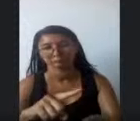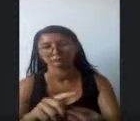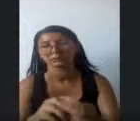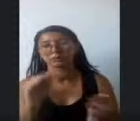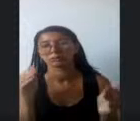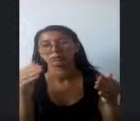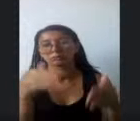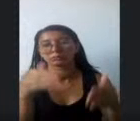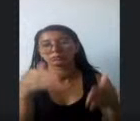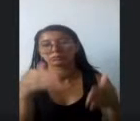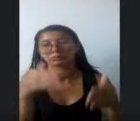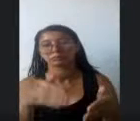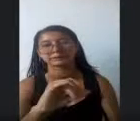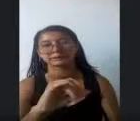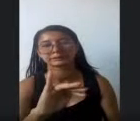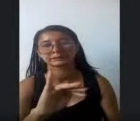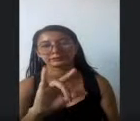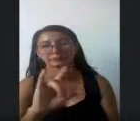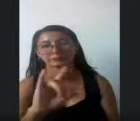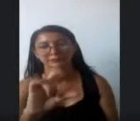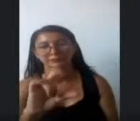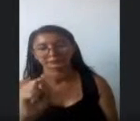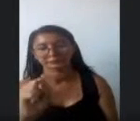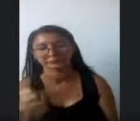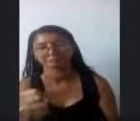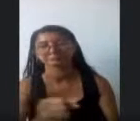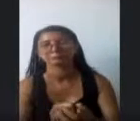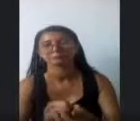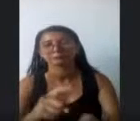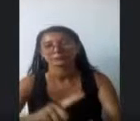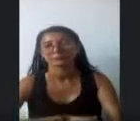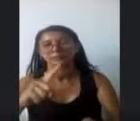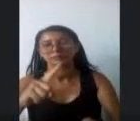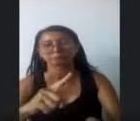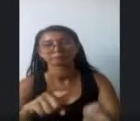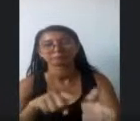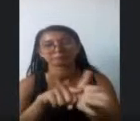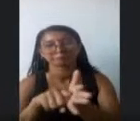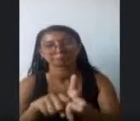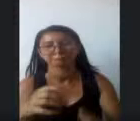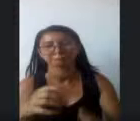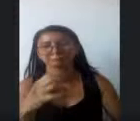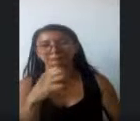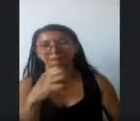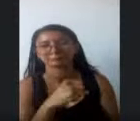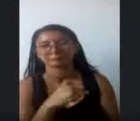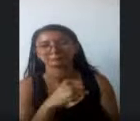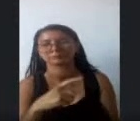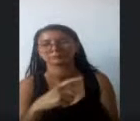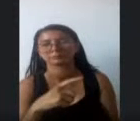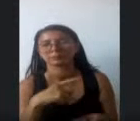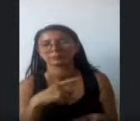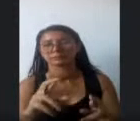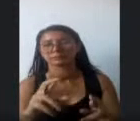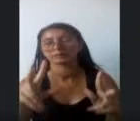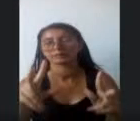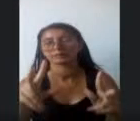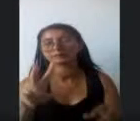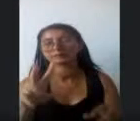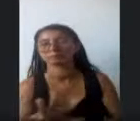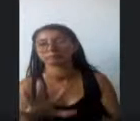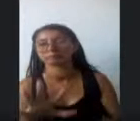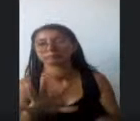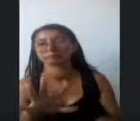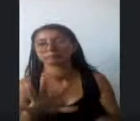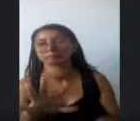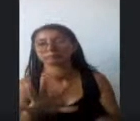na positividade para o teste rápido da sífilis. E aí, quando eu falei que diferente do panorama estadual, nessa